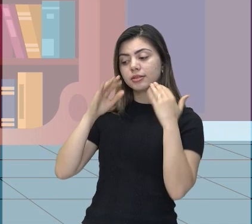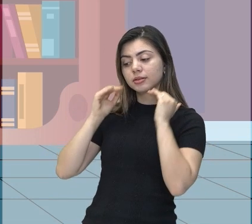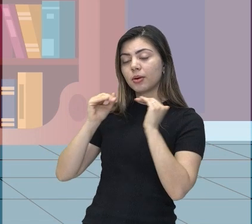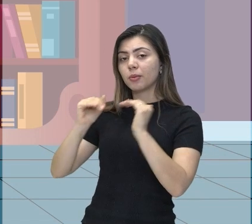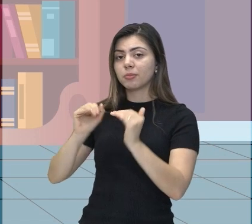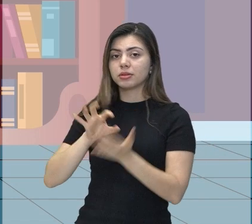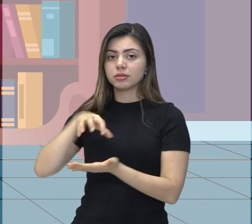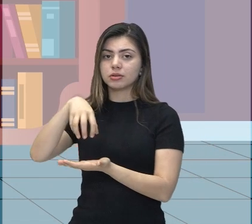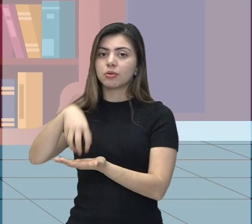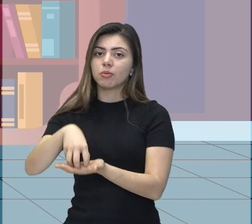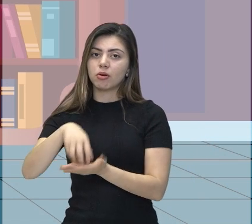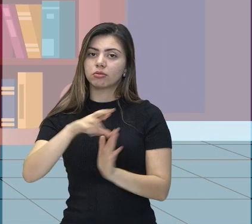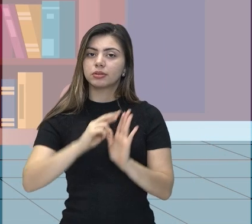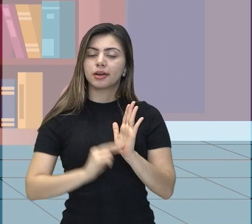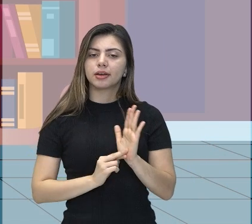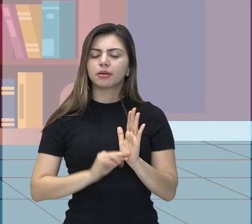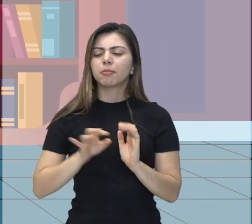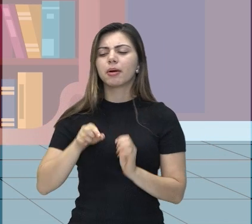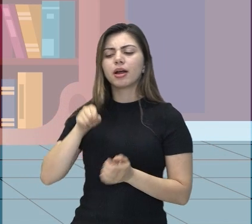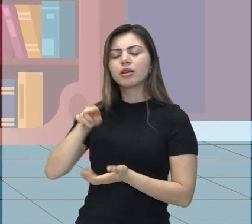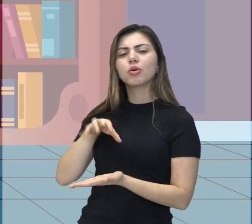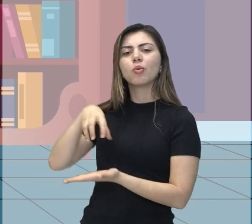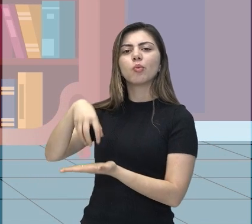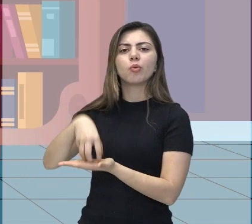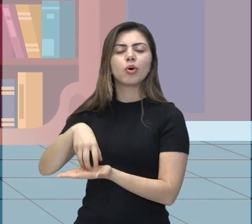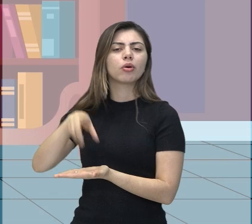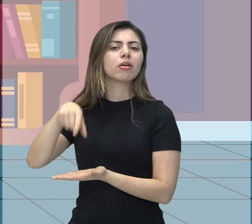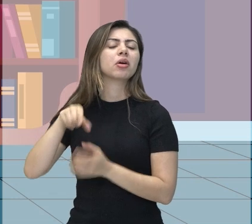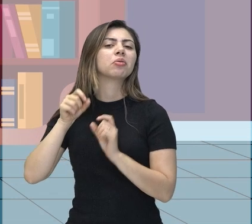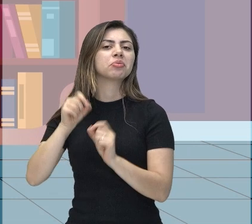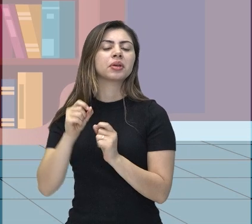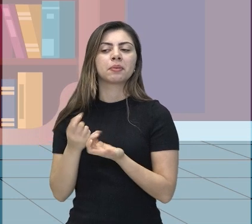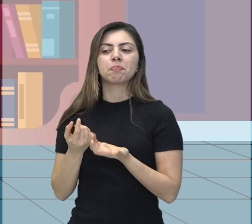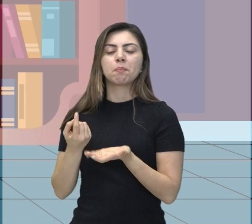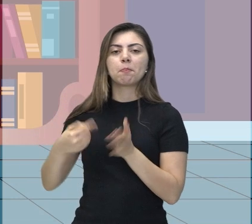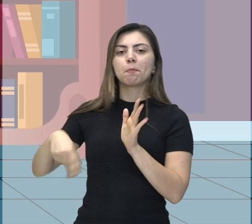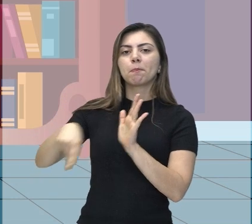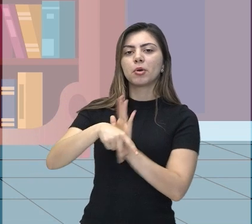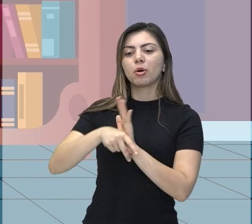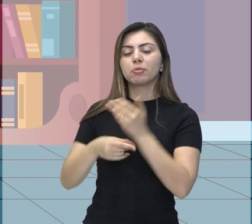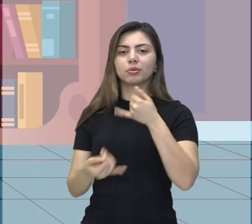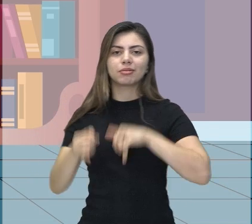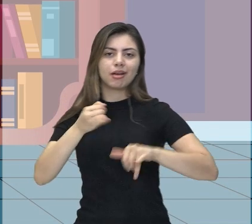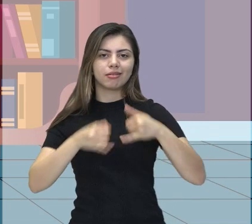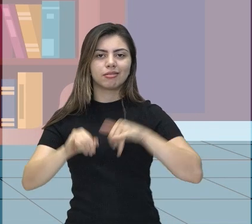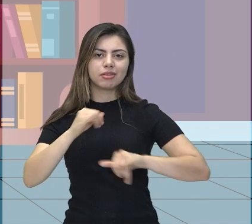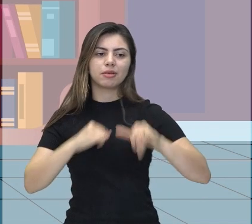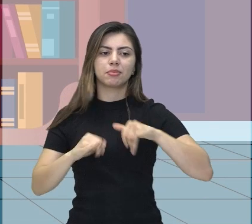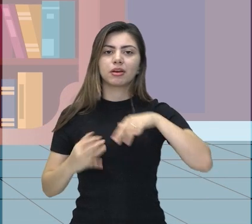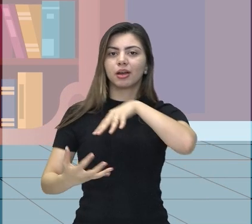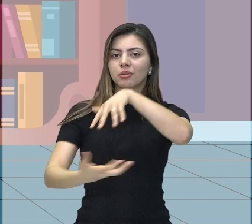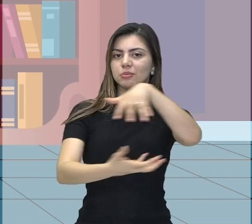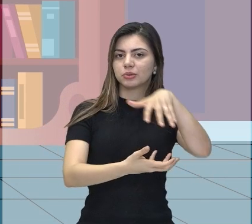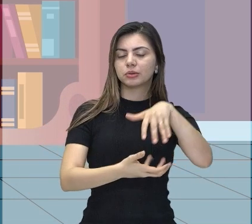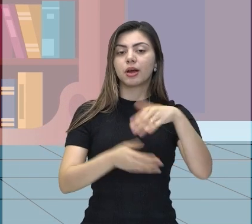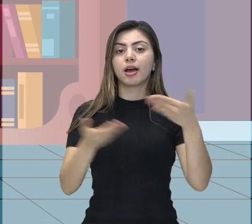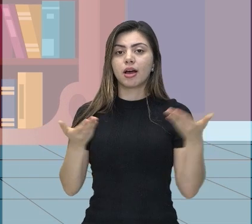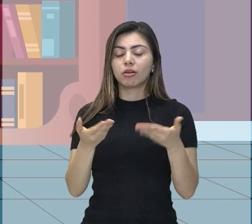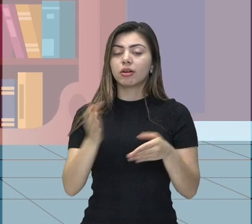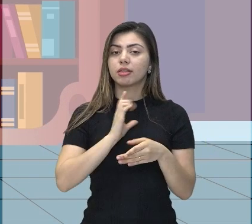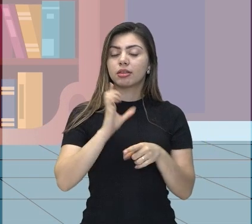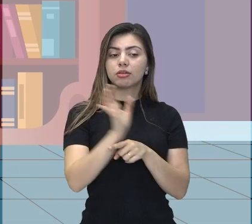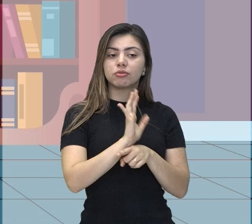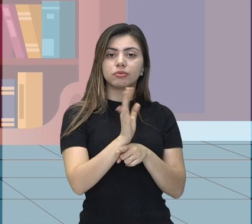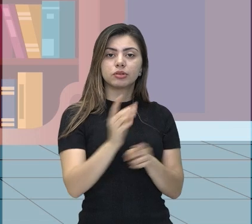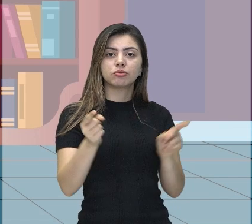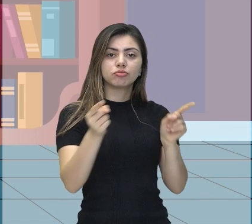A União Internacional de Química Pura e Aplicada. Agora, a gente vai assistir um vídeo, e nesse vídeo